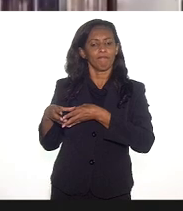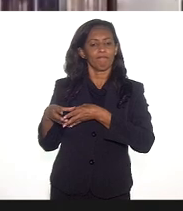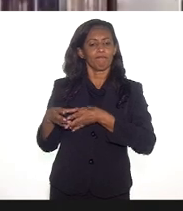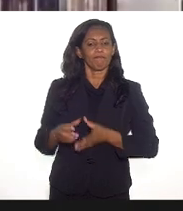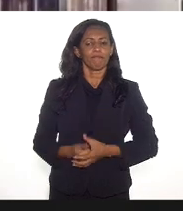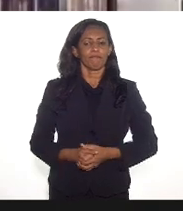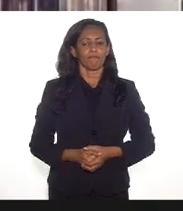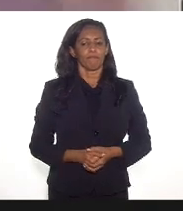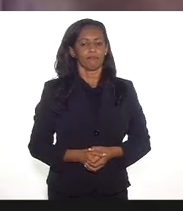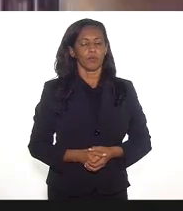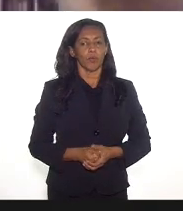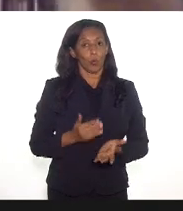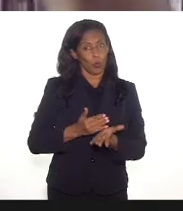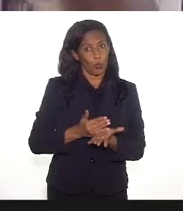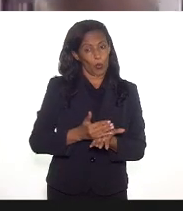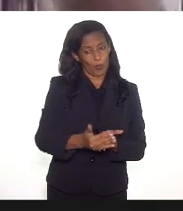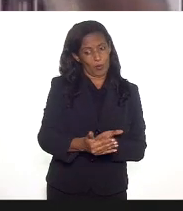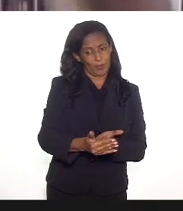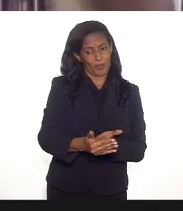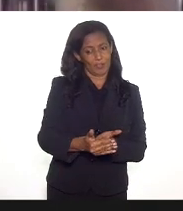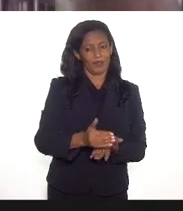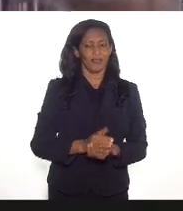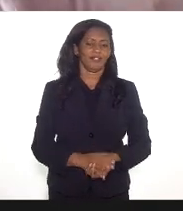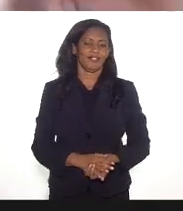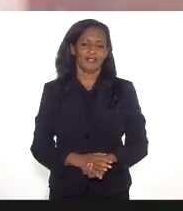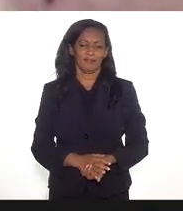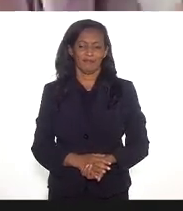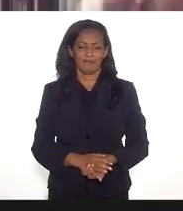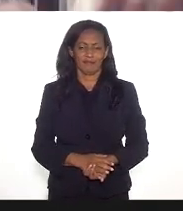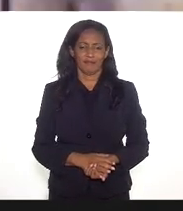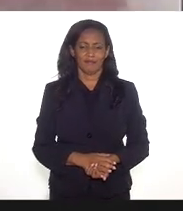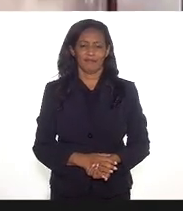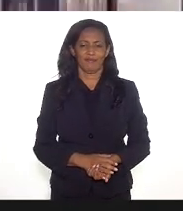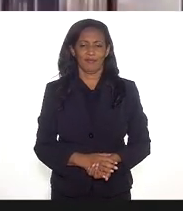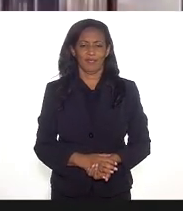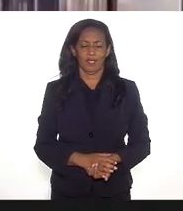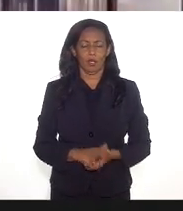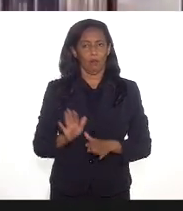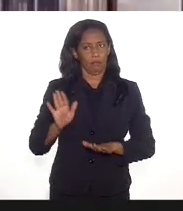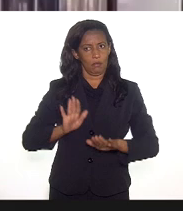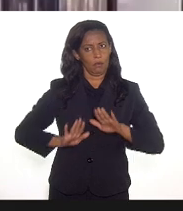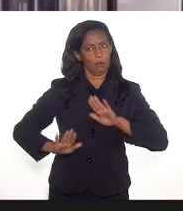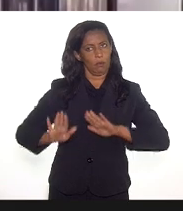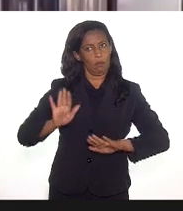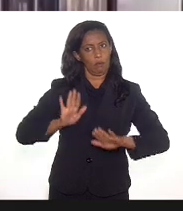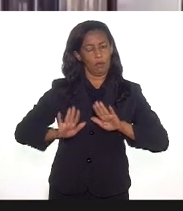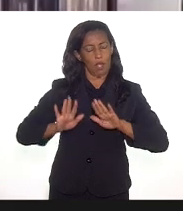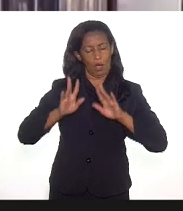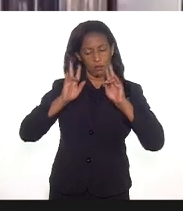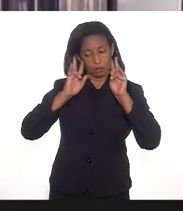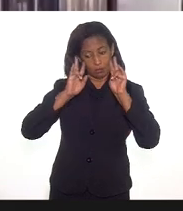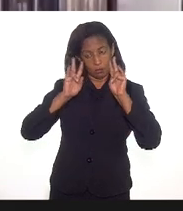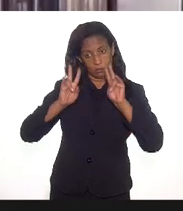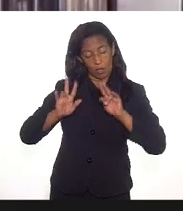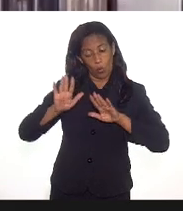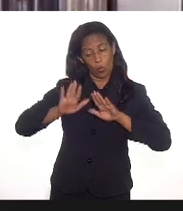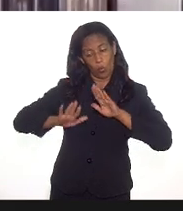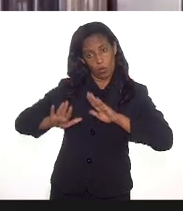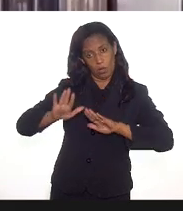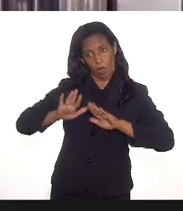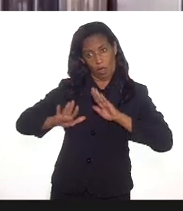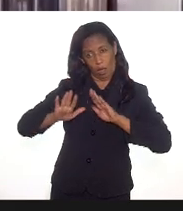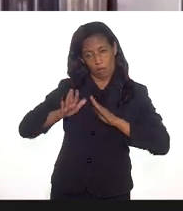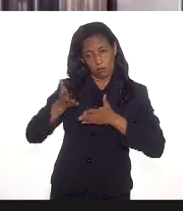nós estamos no início. Não é? Quer dizer, isso aí tem que ser muito cuidado, um olhar muito zeloso. Não